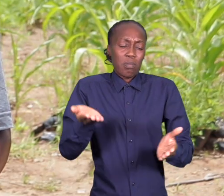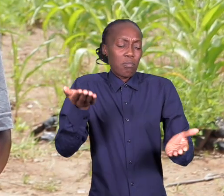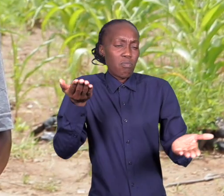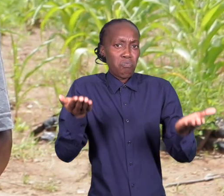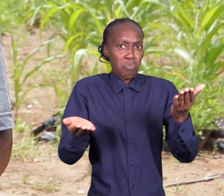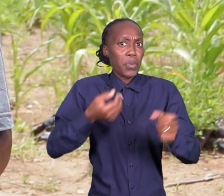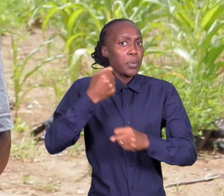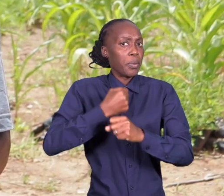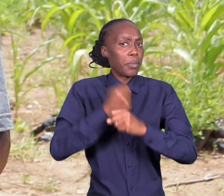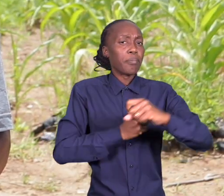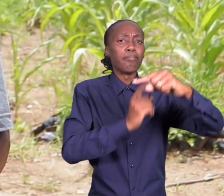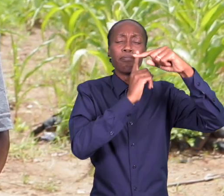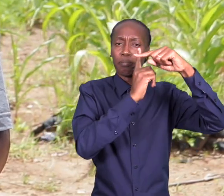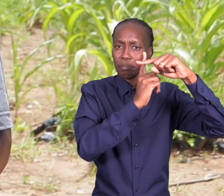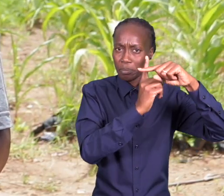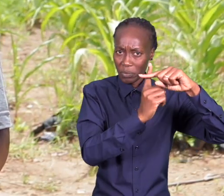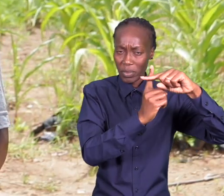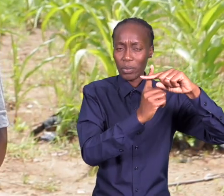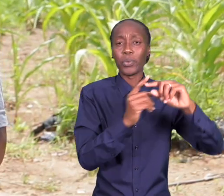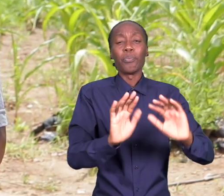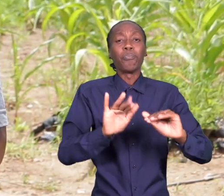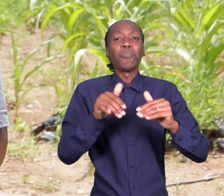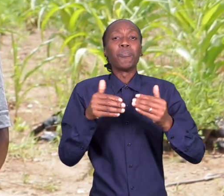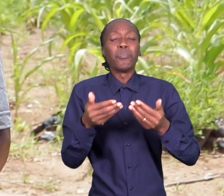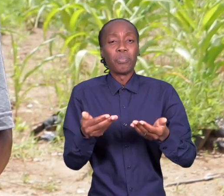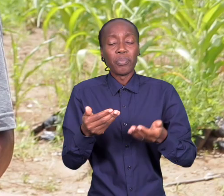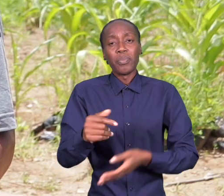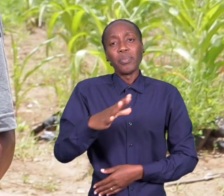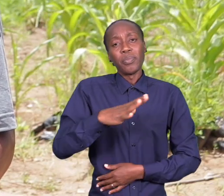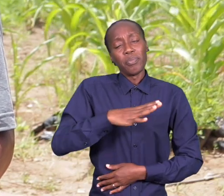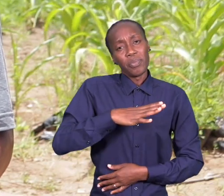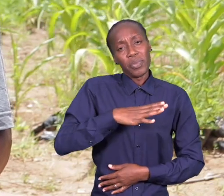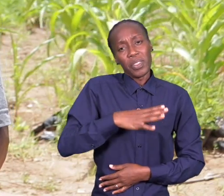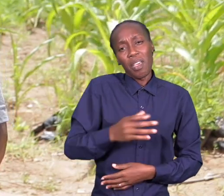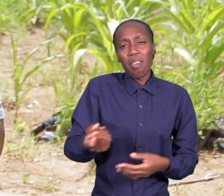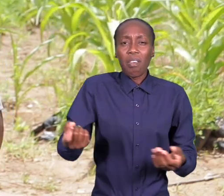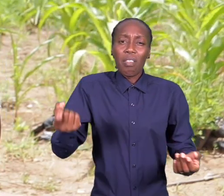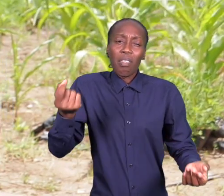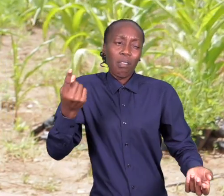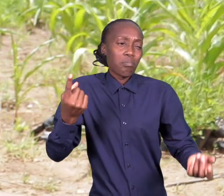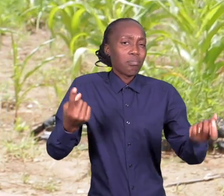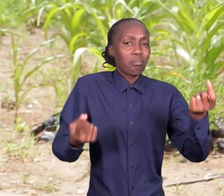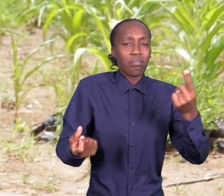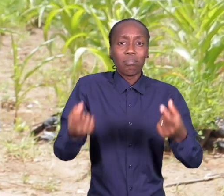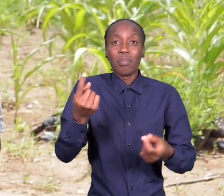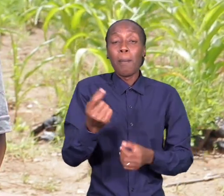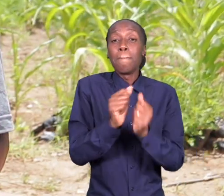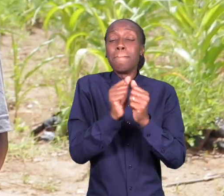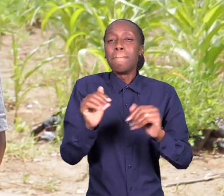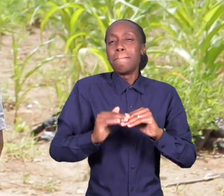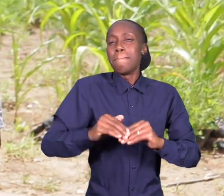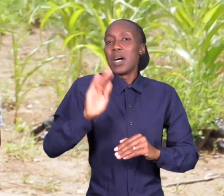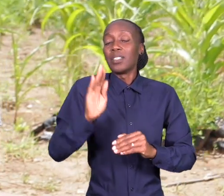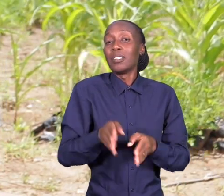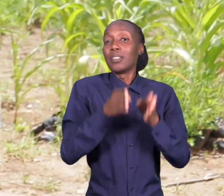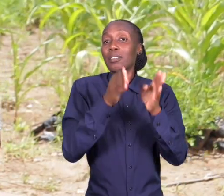aqui, estou a ver que o trabalho está sendo positivo. Está sendo positivo, embora existem outras,